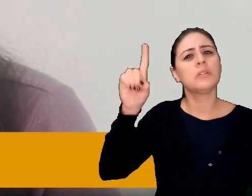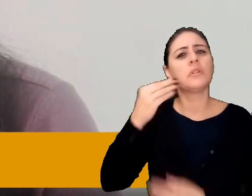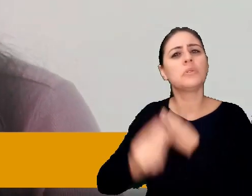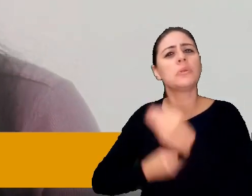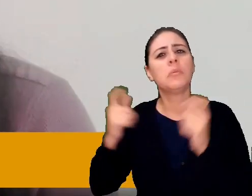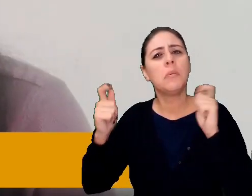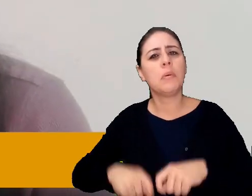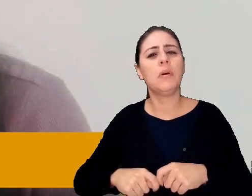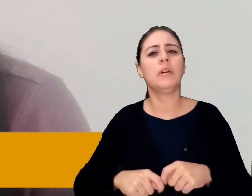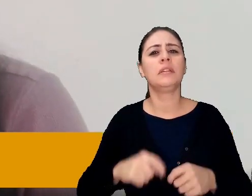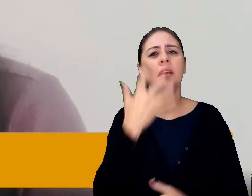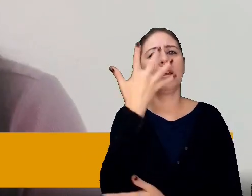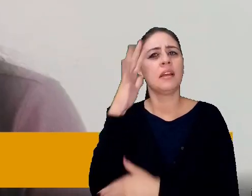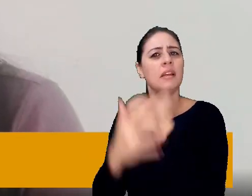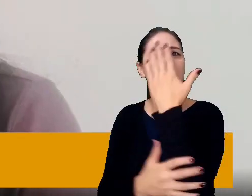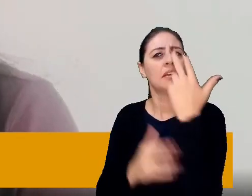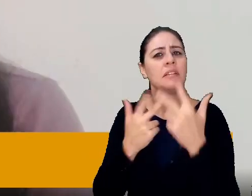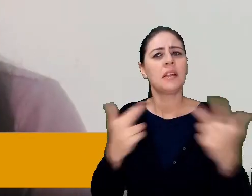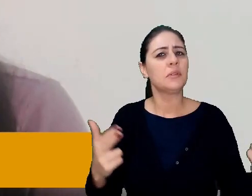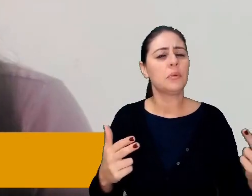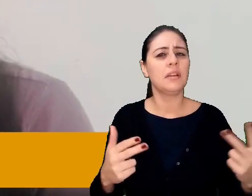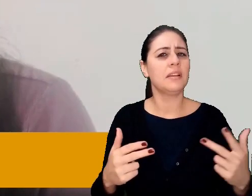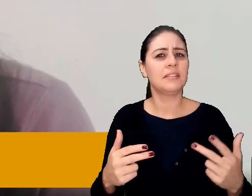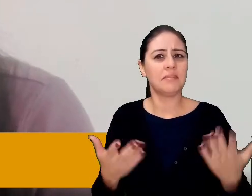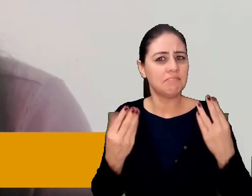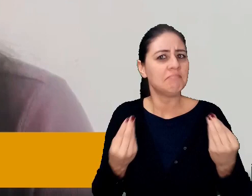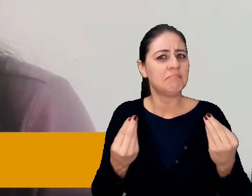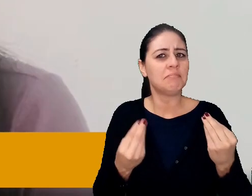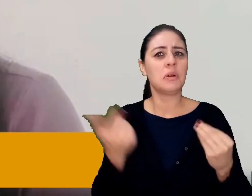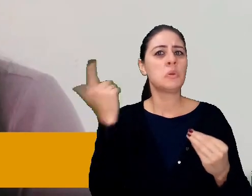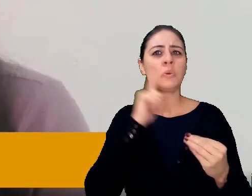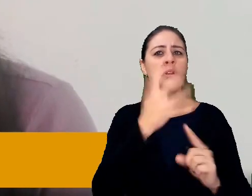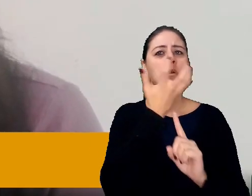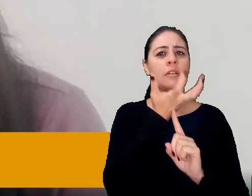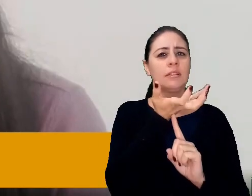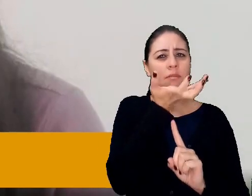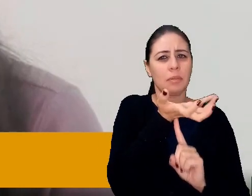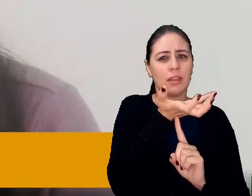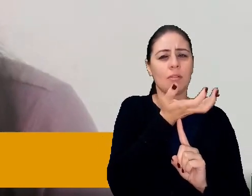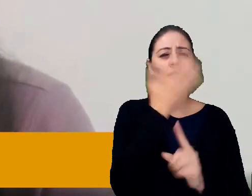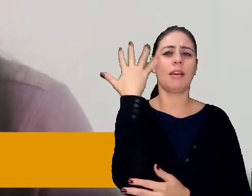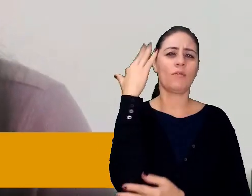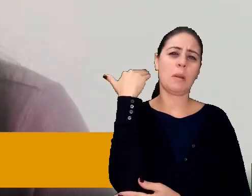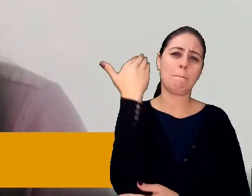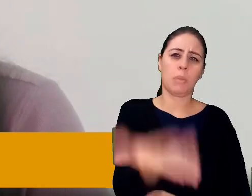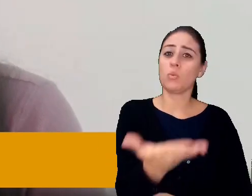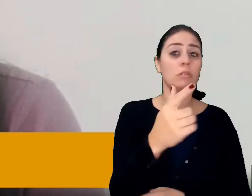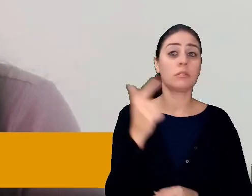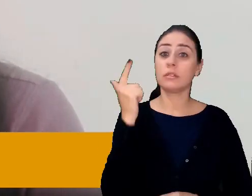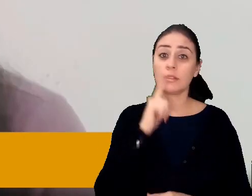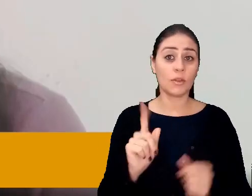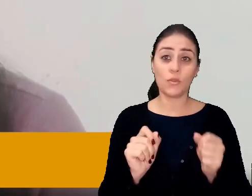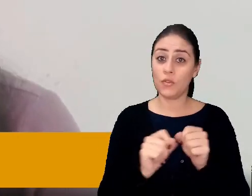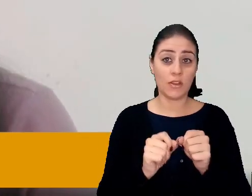natureza o pinheiro não caiu, gente. Eu fiquei pensando, como é que pode eles tentar derrubar aquele pinheiro e ele não cair? Não caiu. E